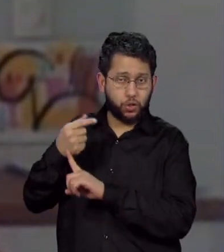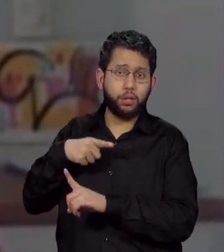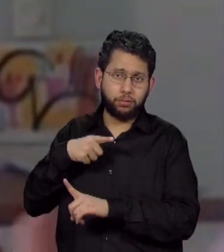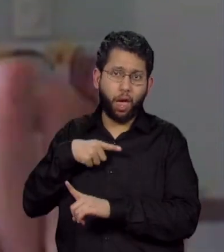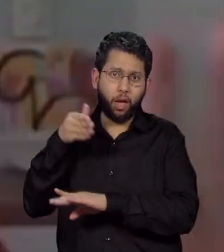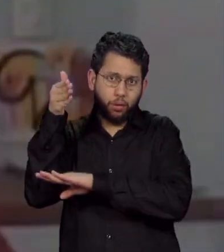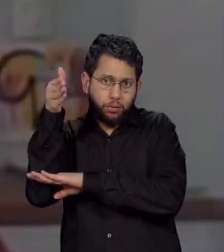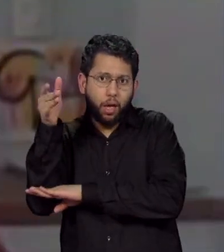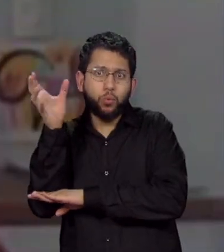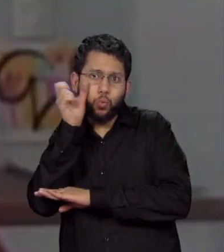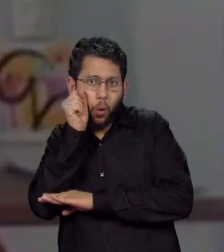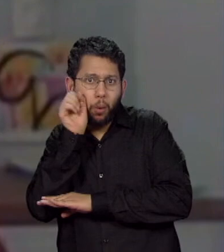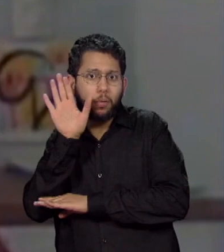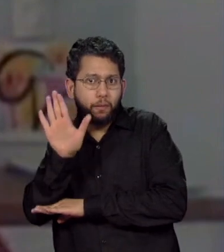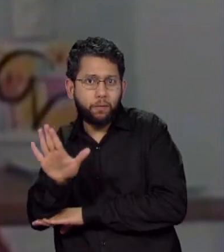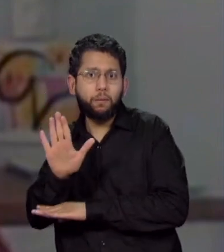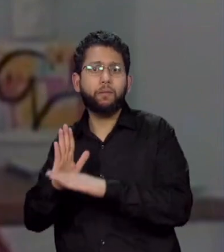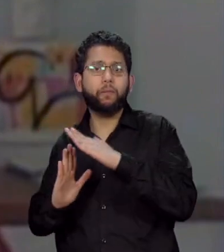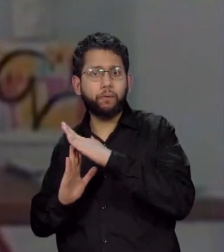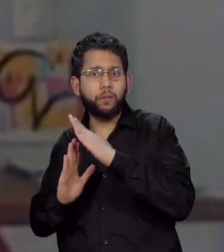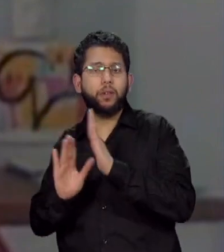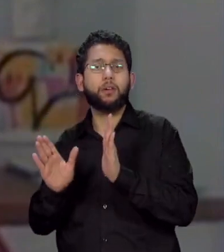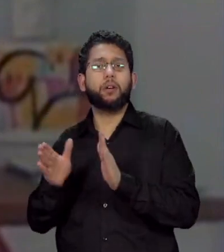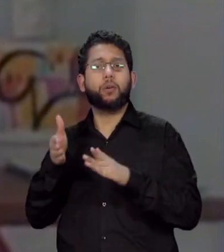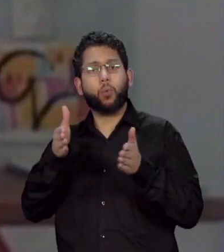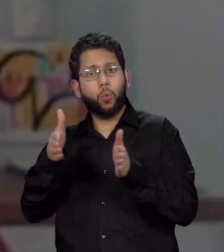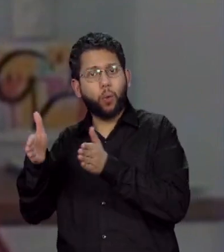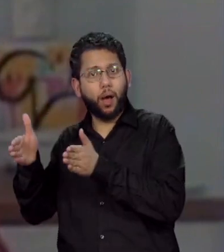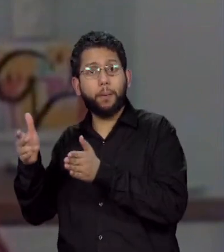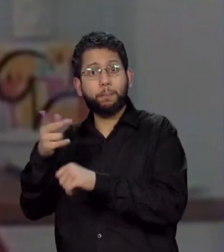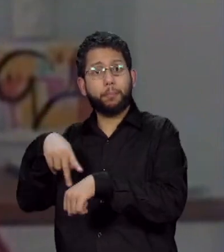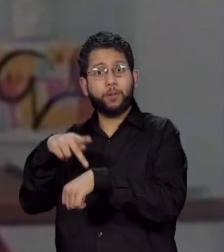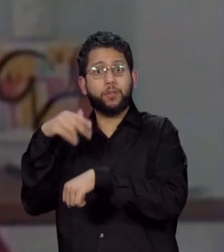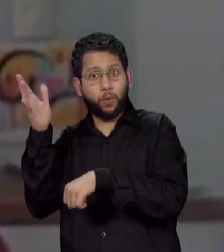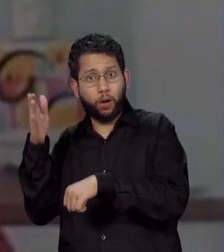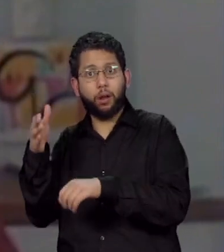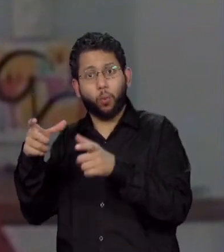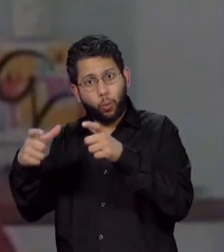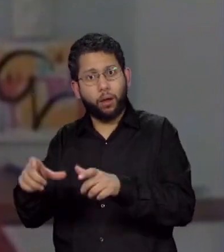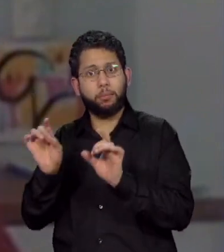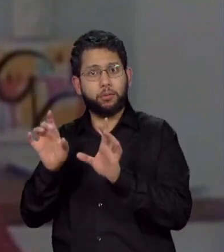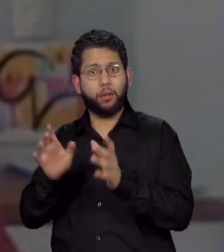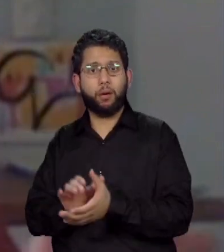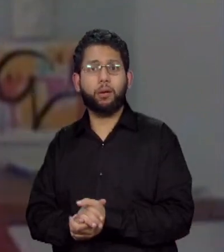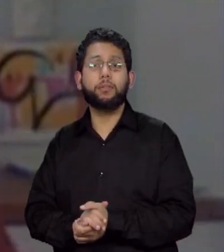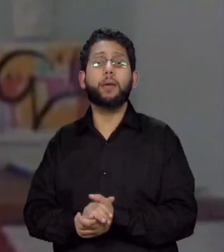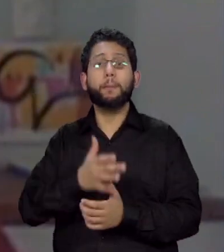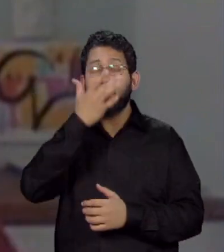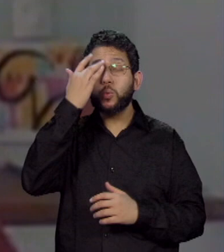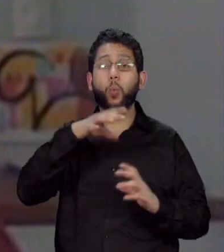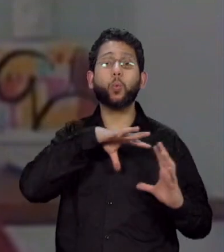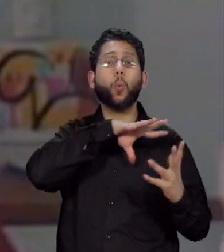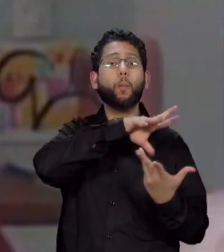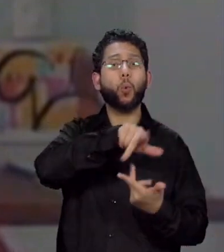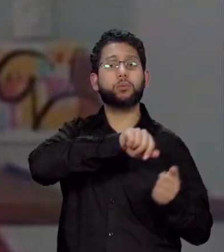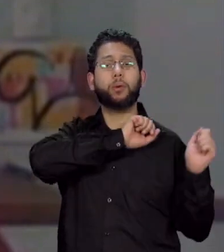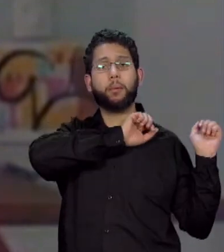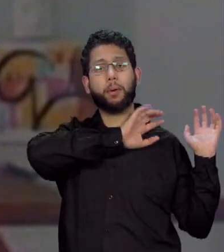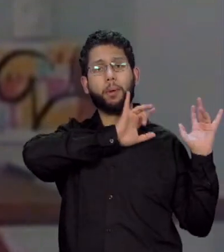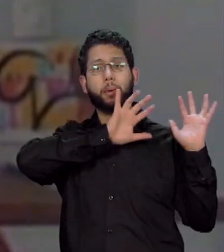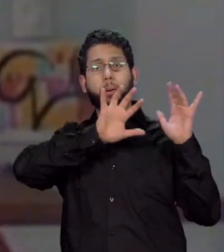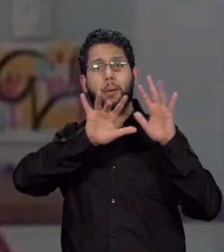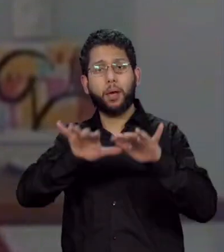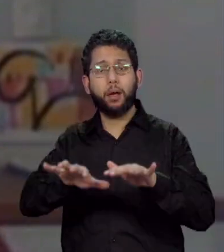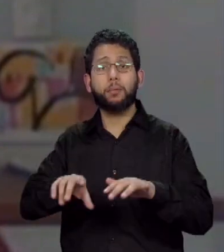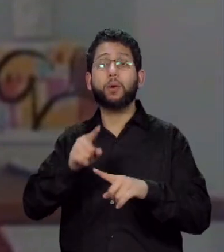lá, um conjunto de apartamentos que é para estudantes internacionais, gente vinda do mundo inteiro, mas os